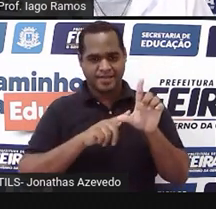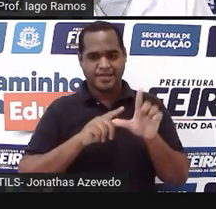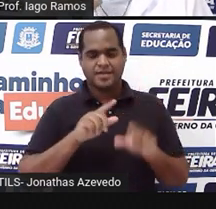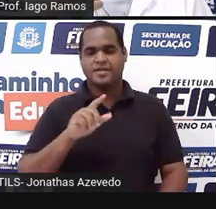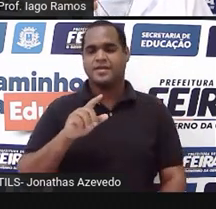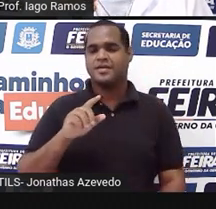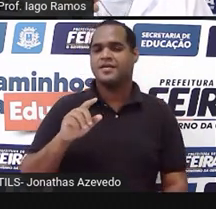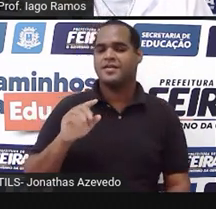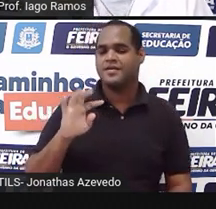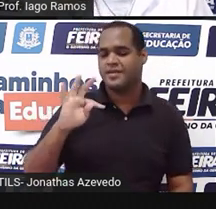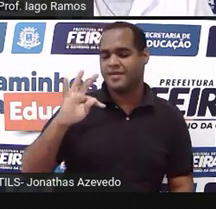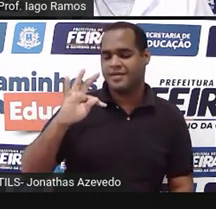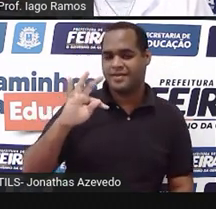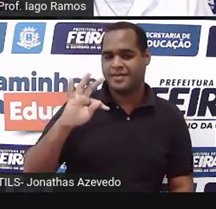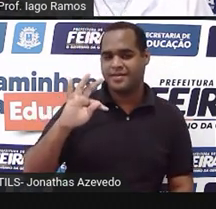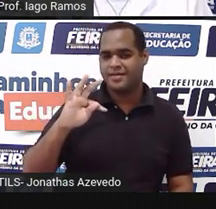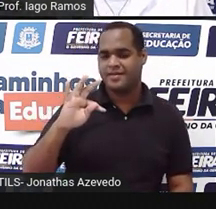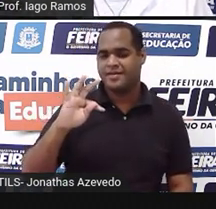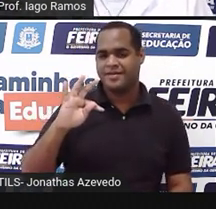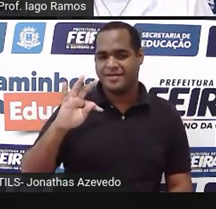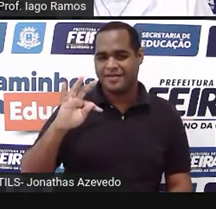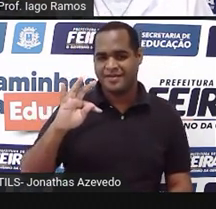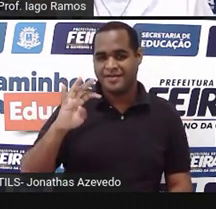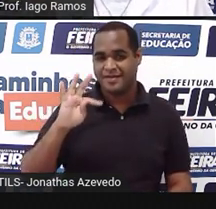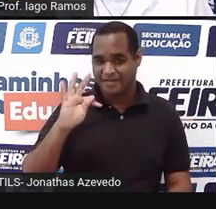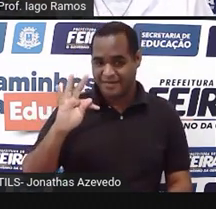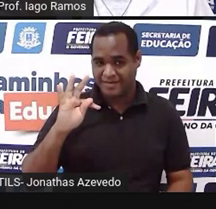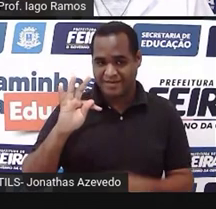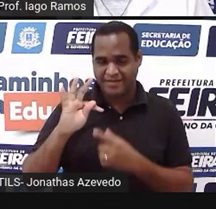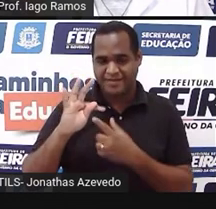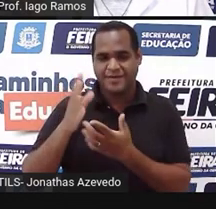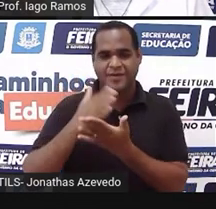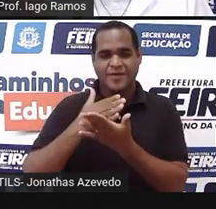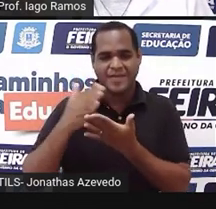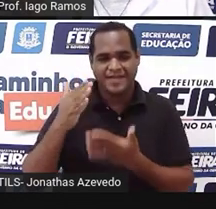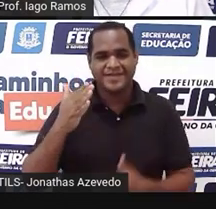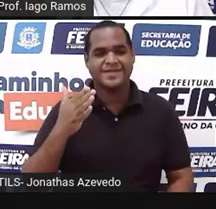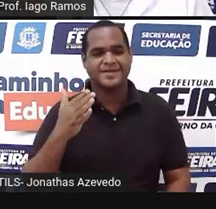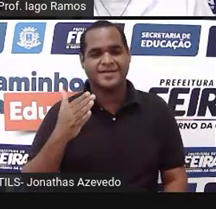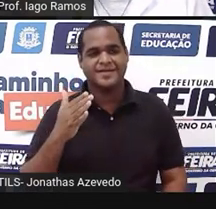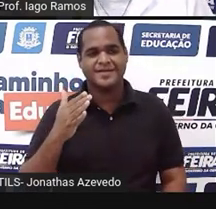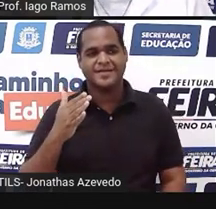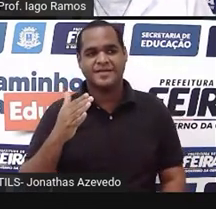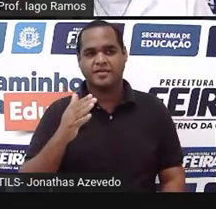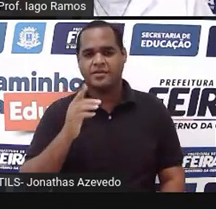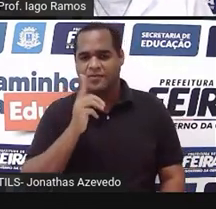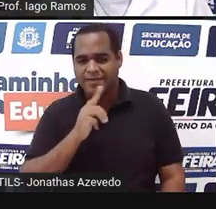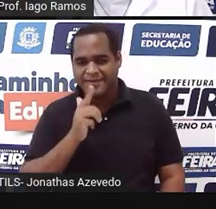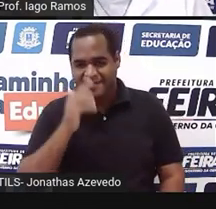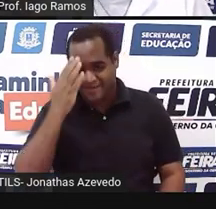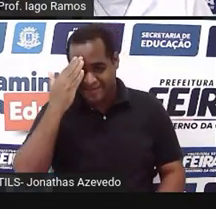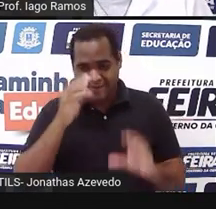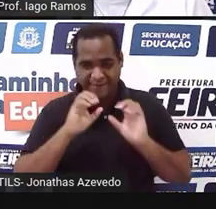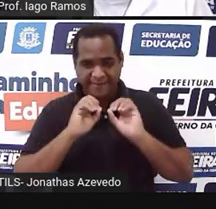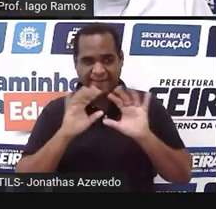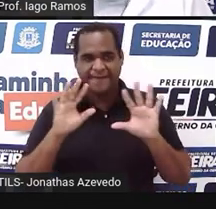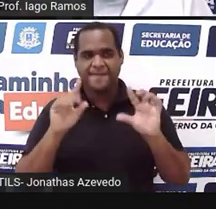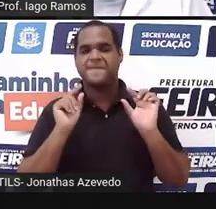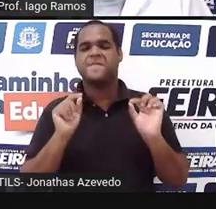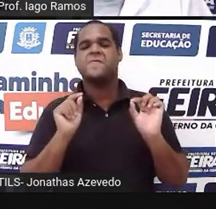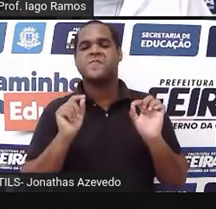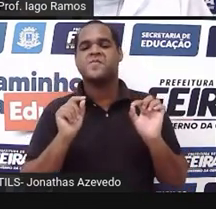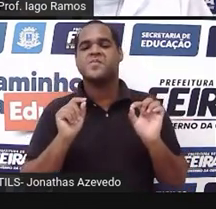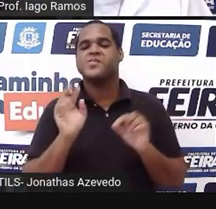B letrinha T de tatu ajudou Conseguiu descobrir qual é